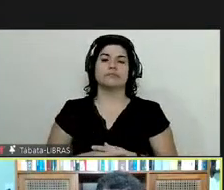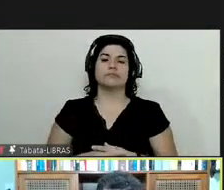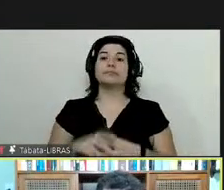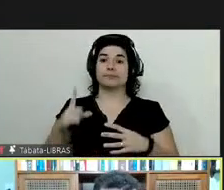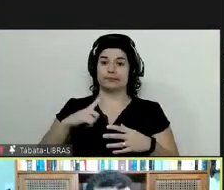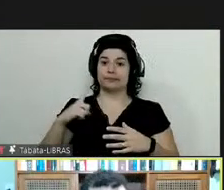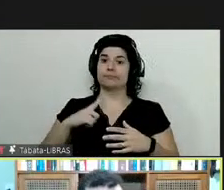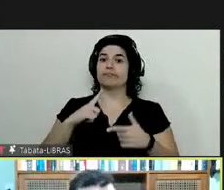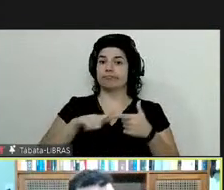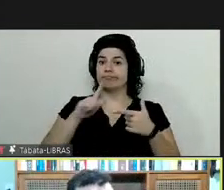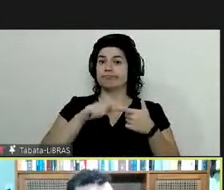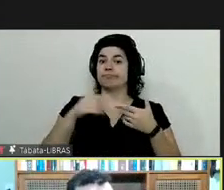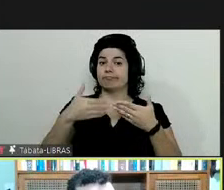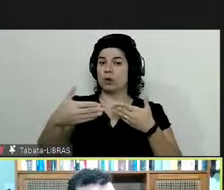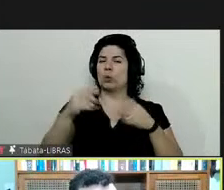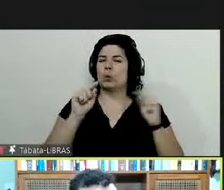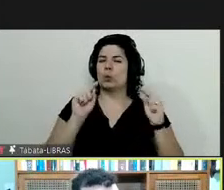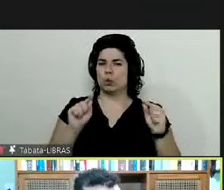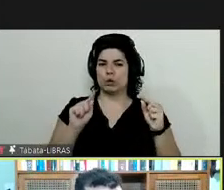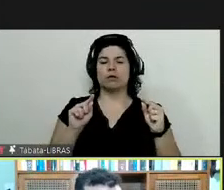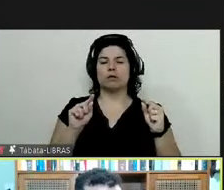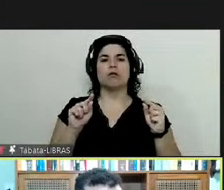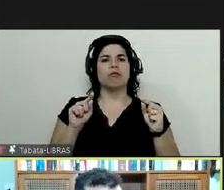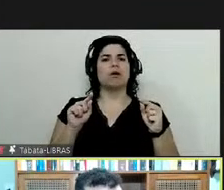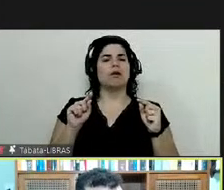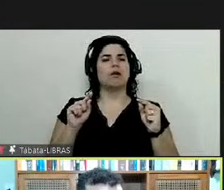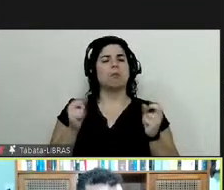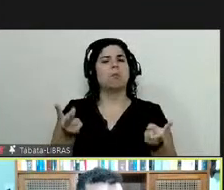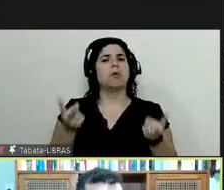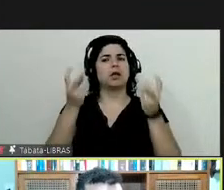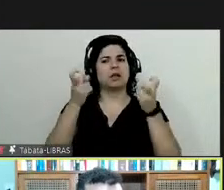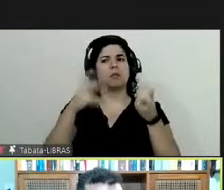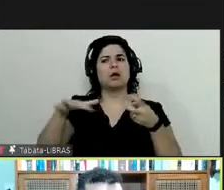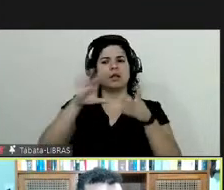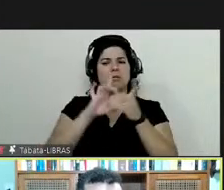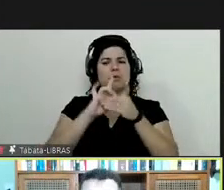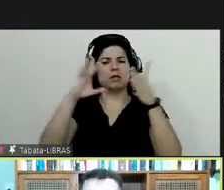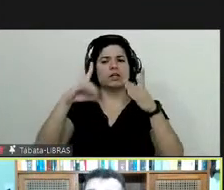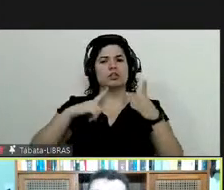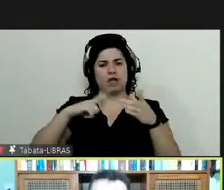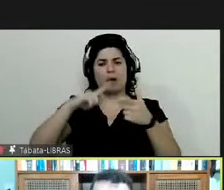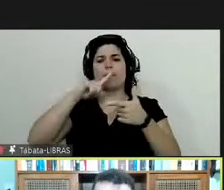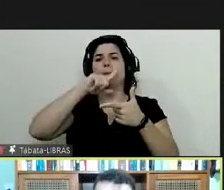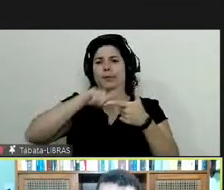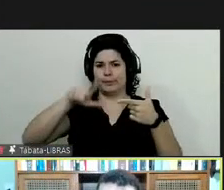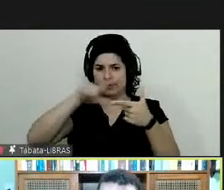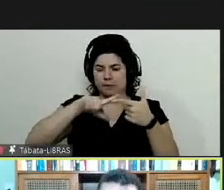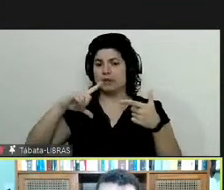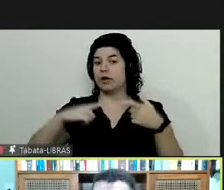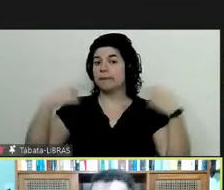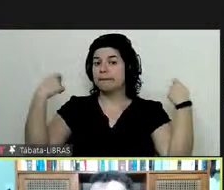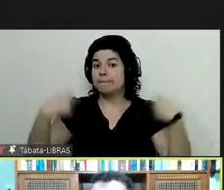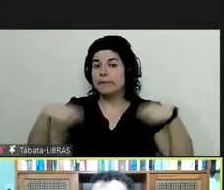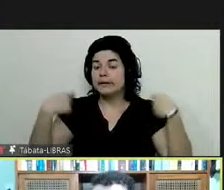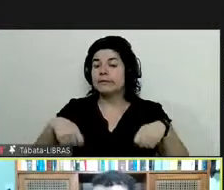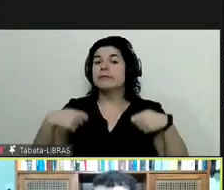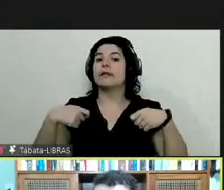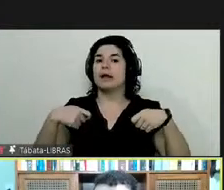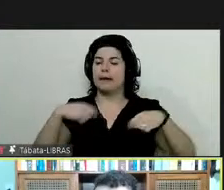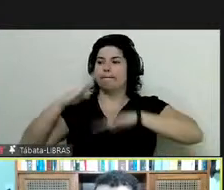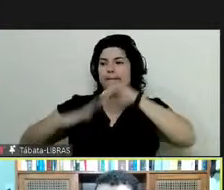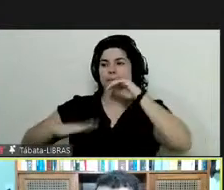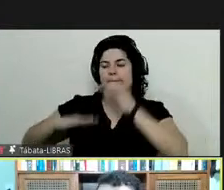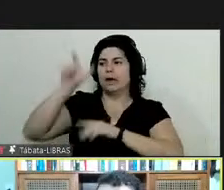muitos e muitos anos era uma visão de que a democracia ela aparecia desse problema de que você precisaria necessariamente o tempo todo